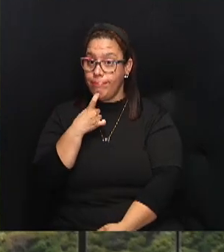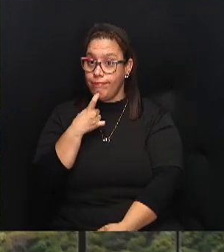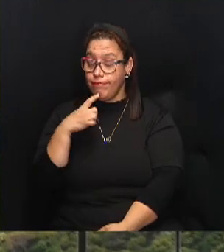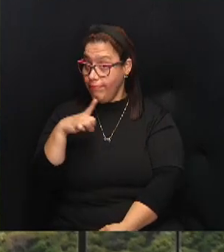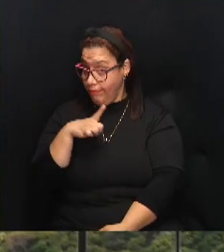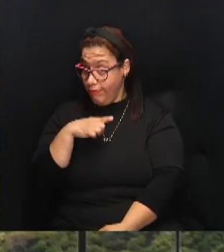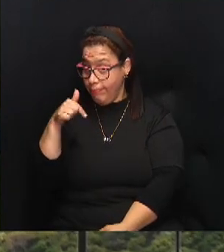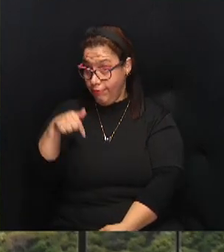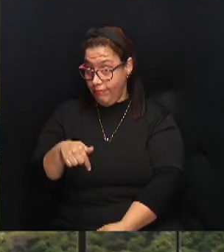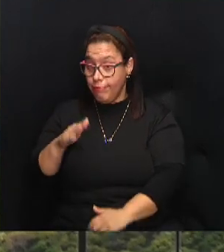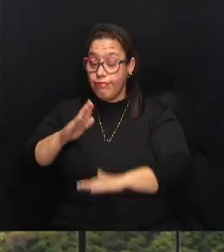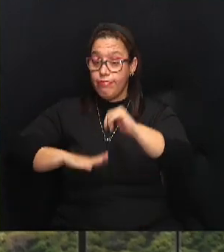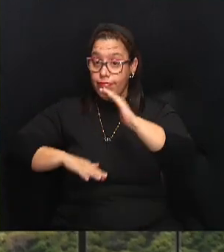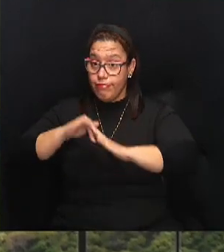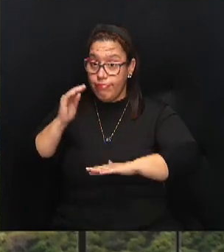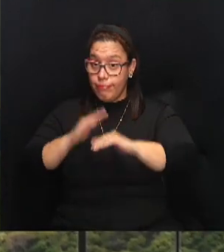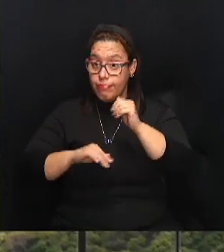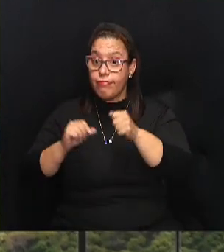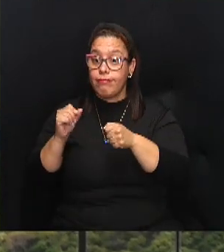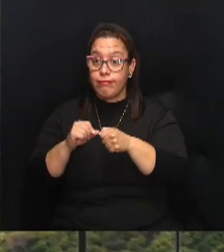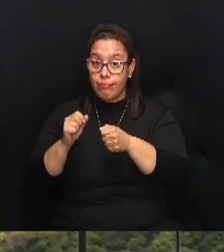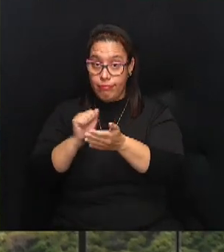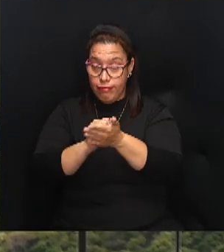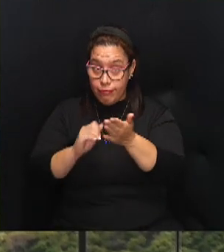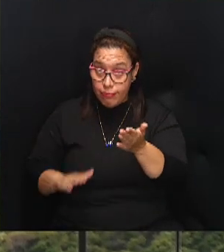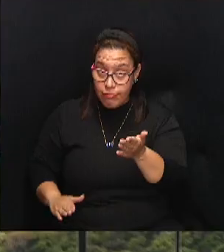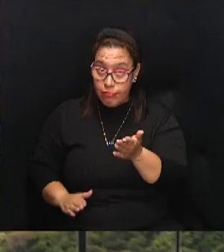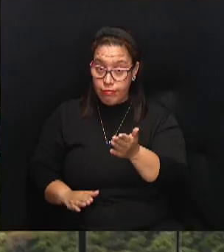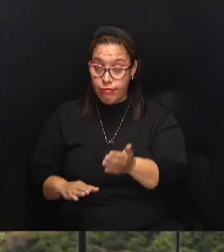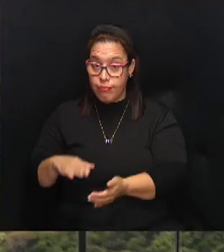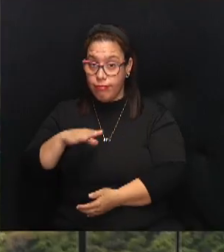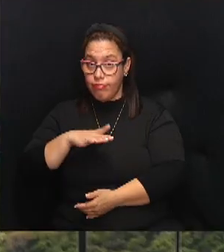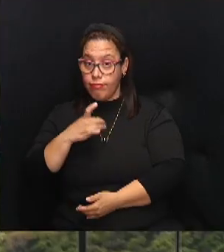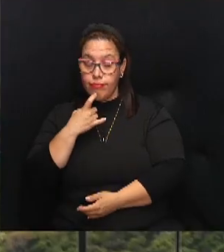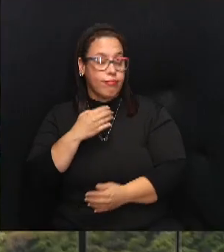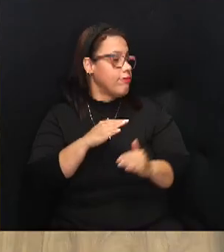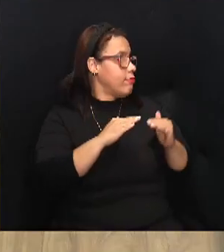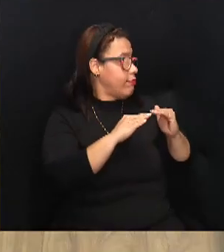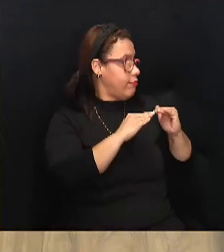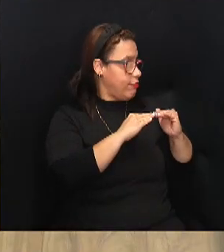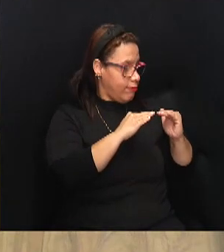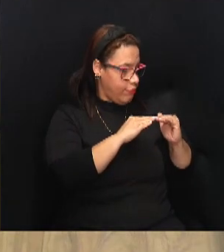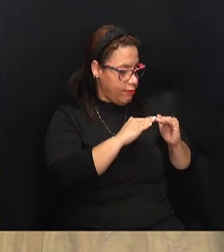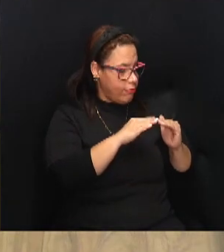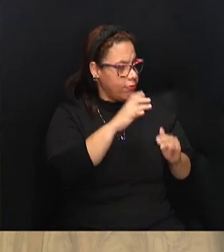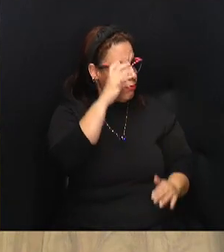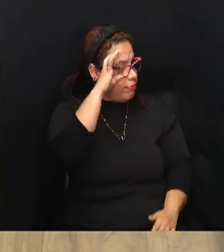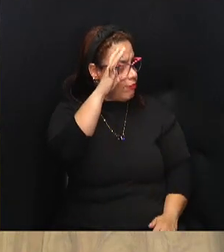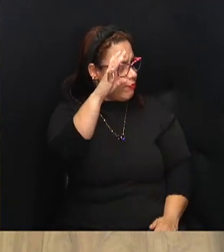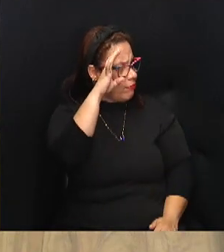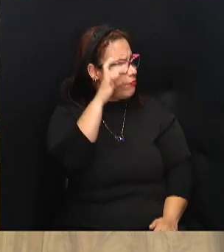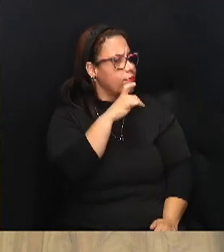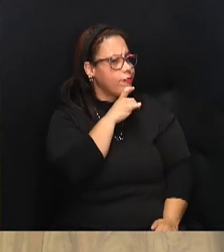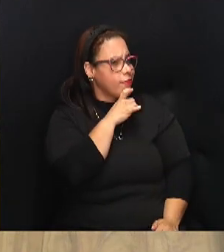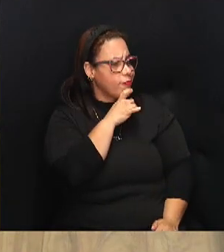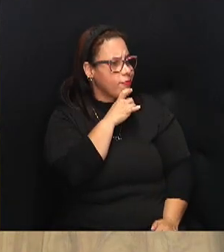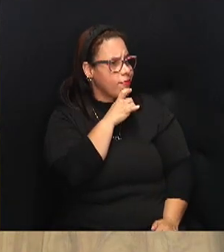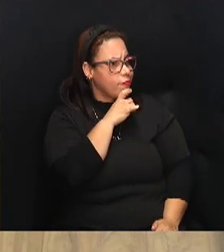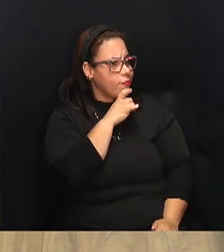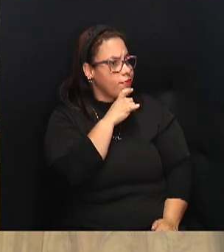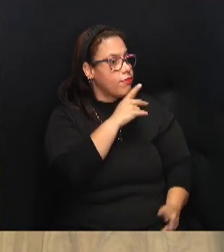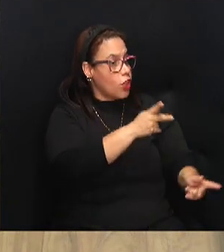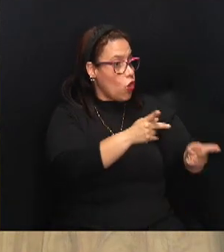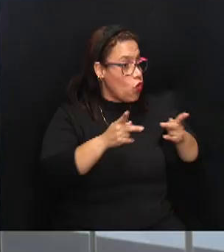estivessem neste serviço, realizando atividades na cidade? Com certeza. Para ter uma ideia, quem visitou